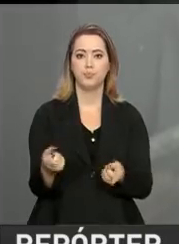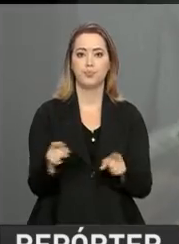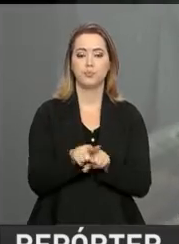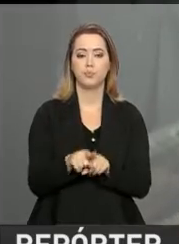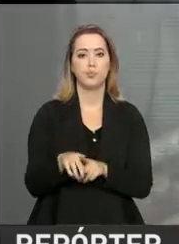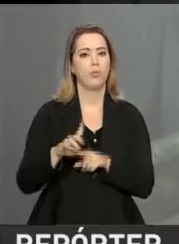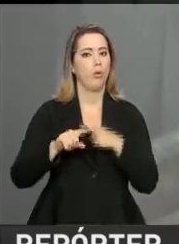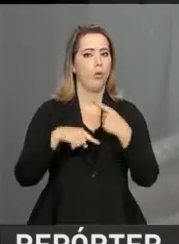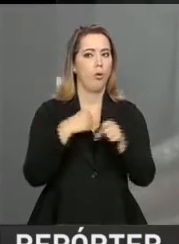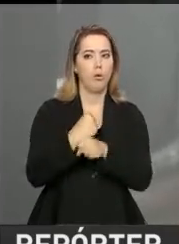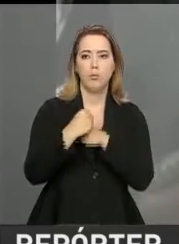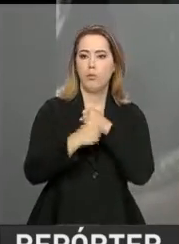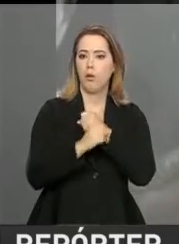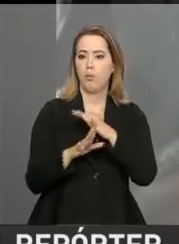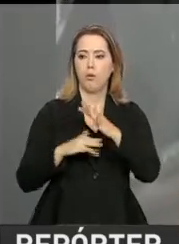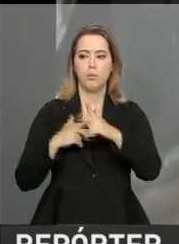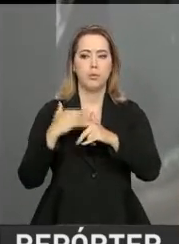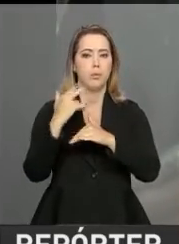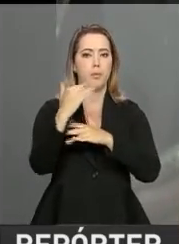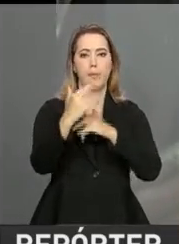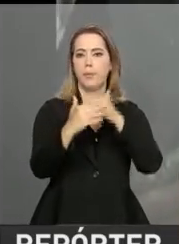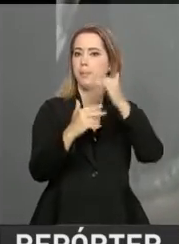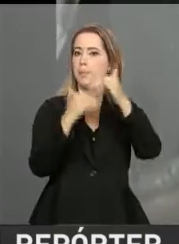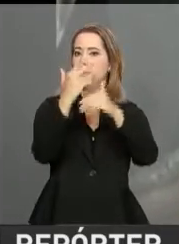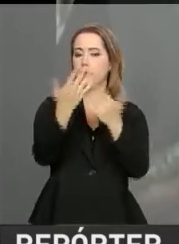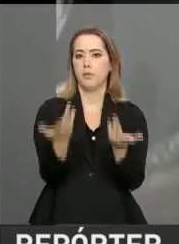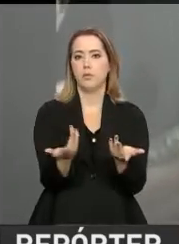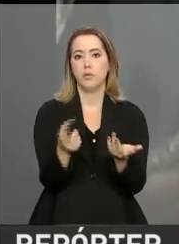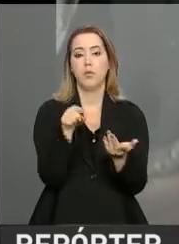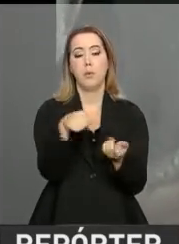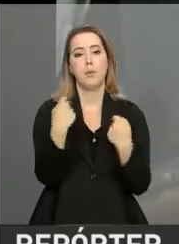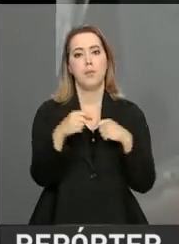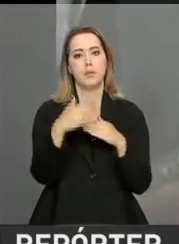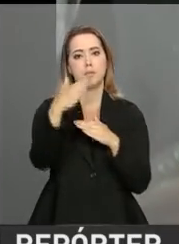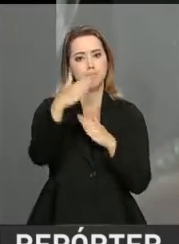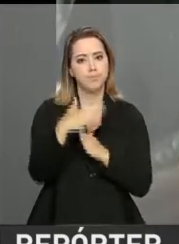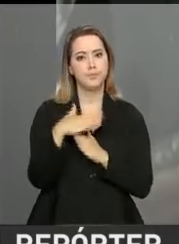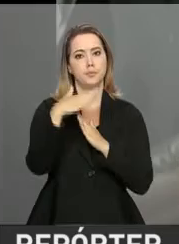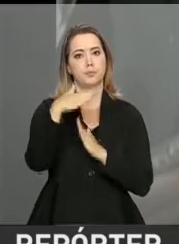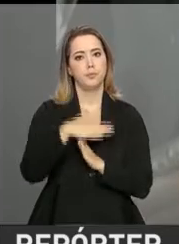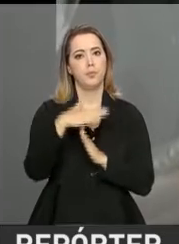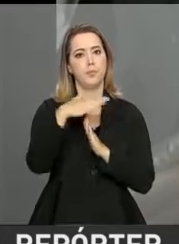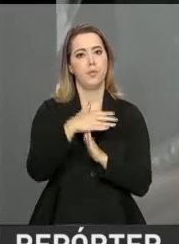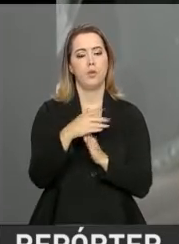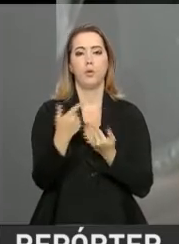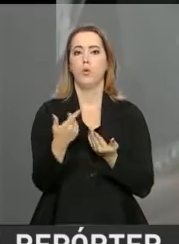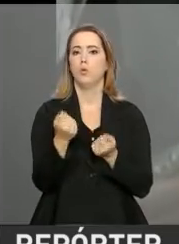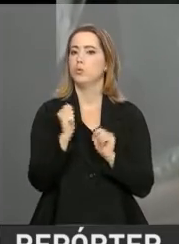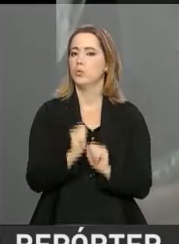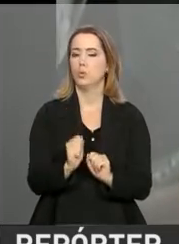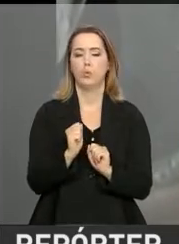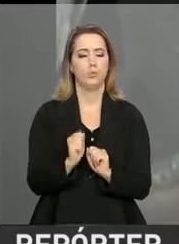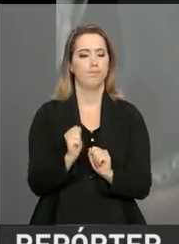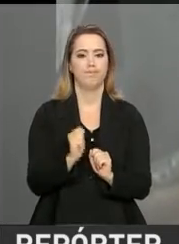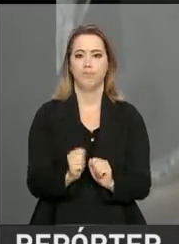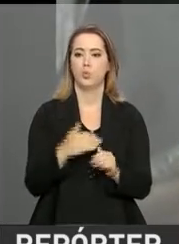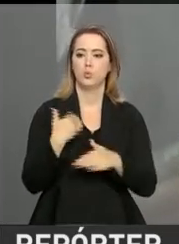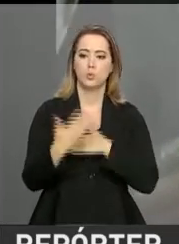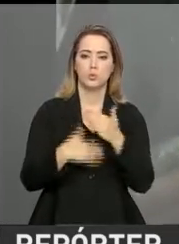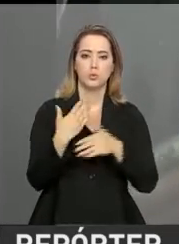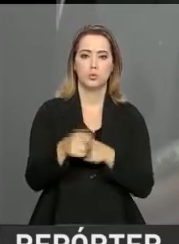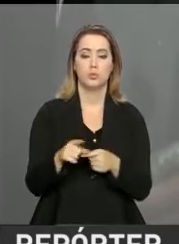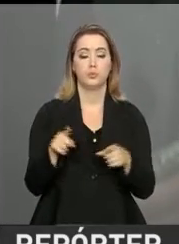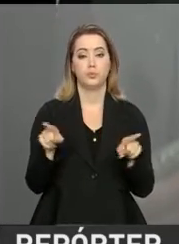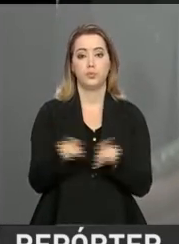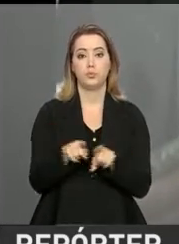bilhões. O ano que vem, entre 180 e 200 bilhões. Tem que ser contido. Não tem jeito de nós continuarmos. E mais,